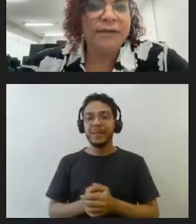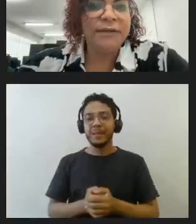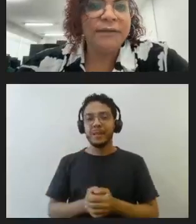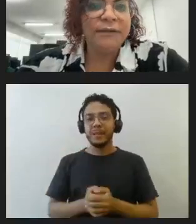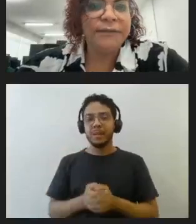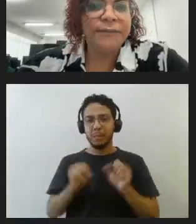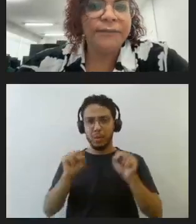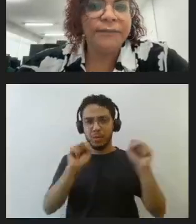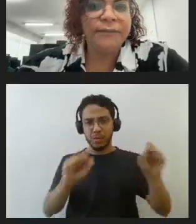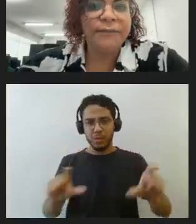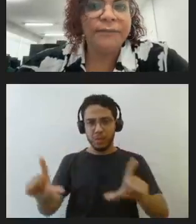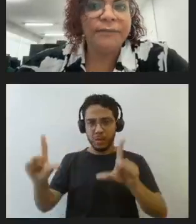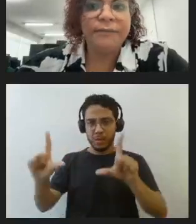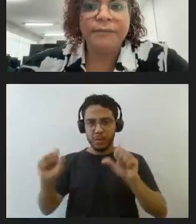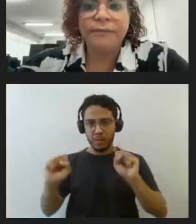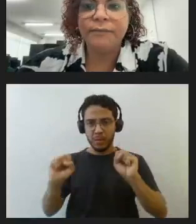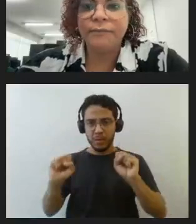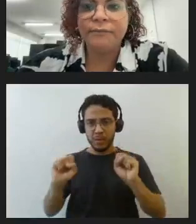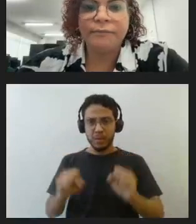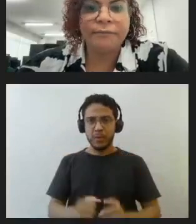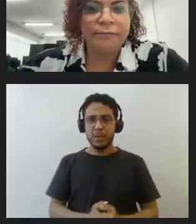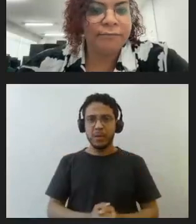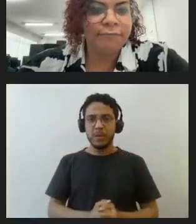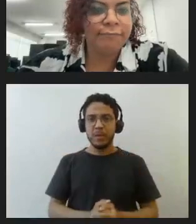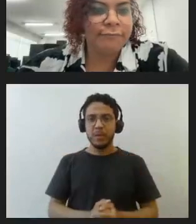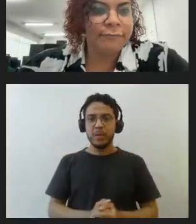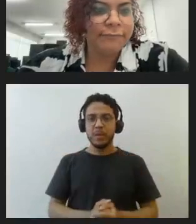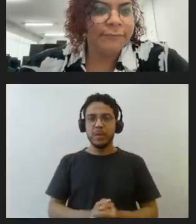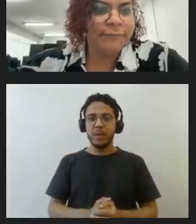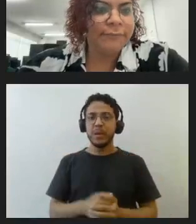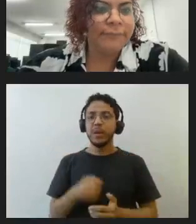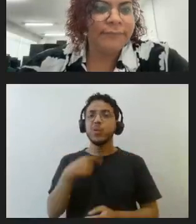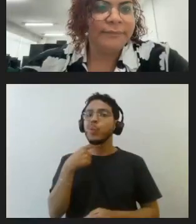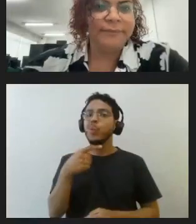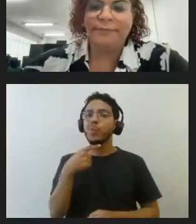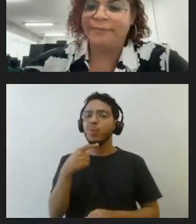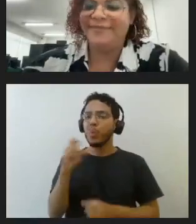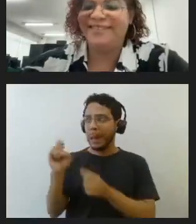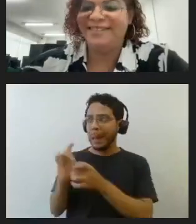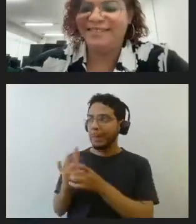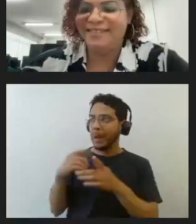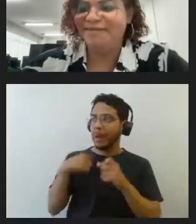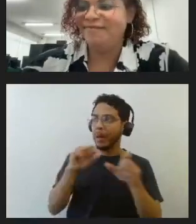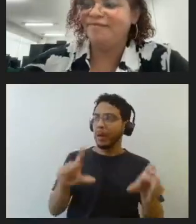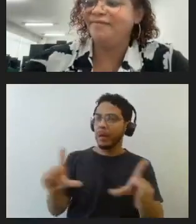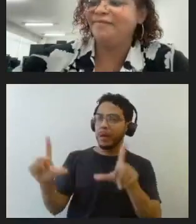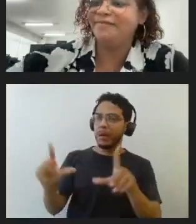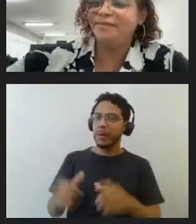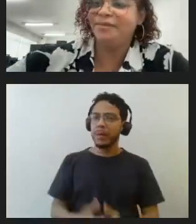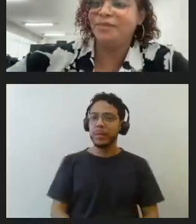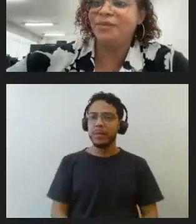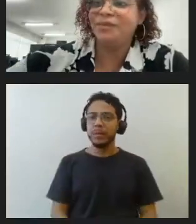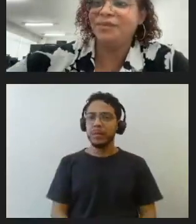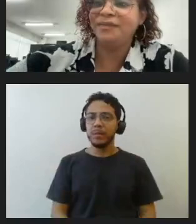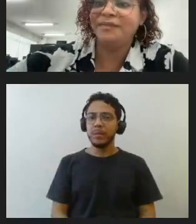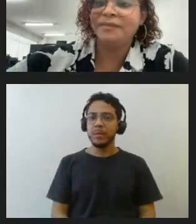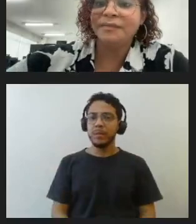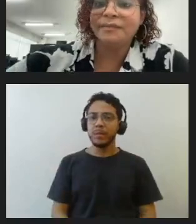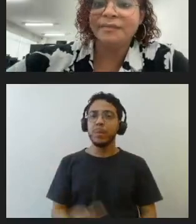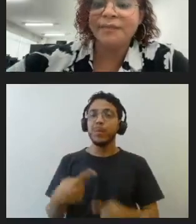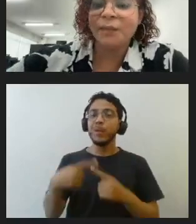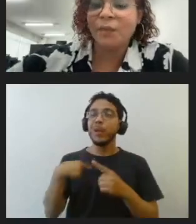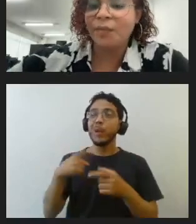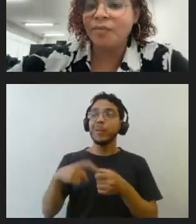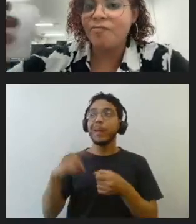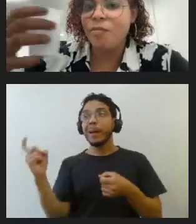tela ainda? Eliane, eu estou sem permissão de compartilhar agora. Como eu saí, eu acho que tem